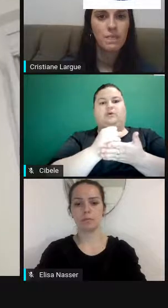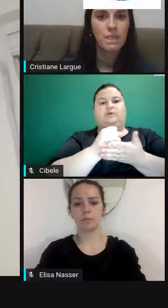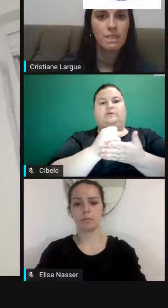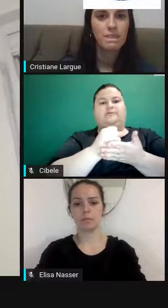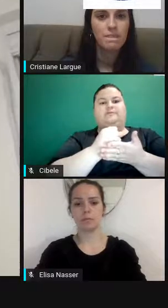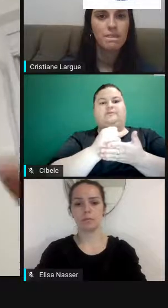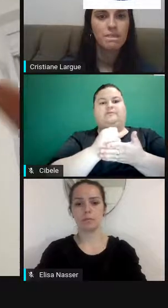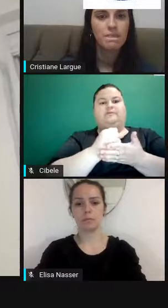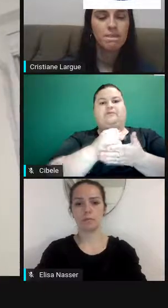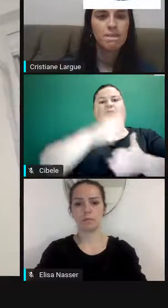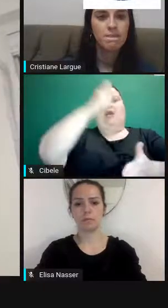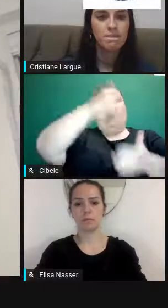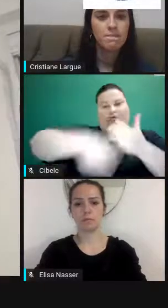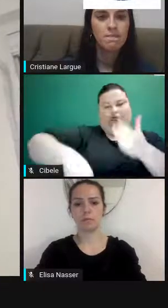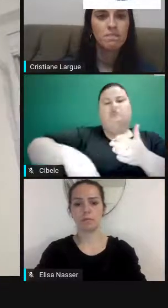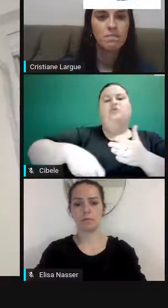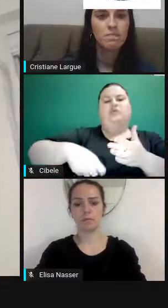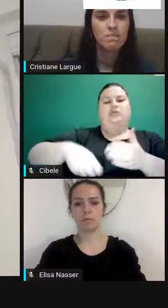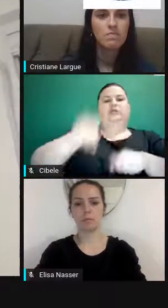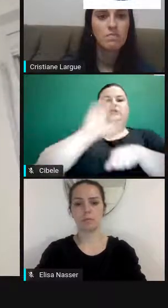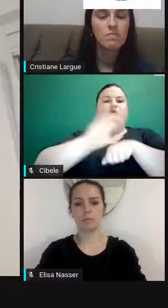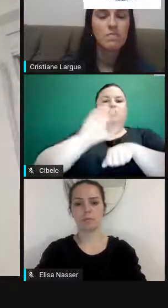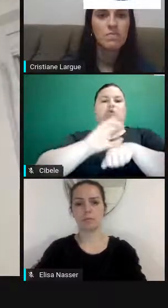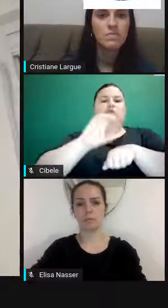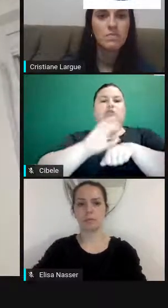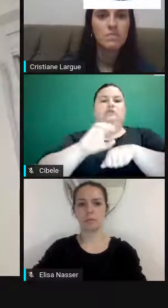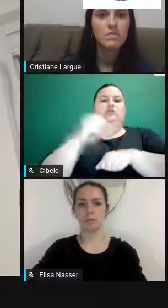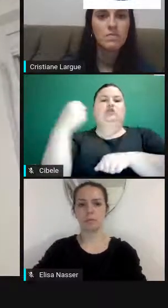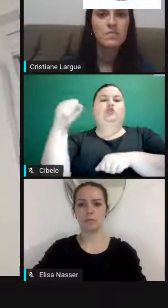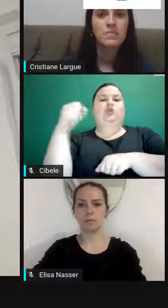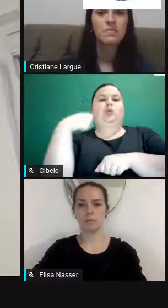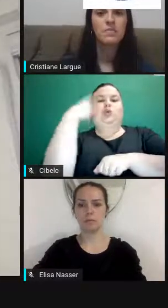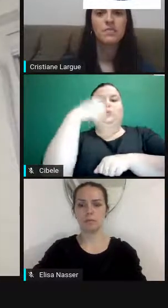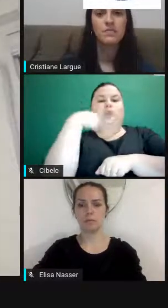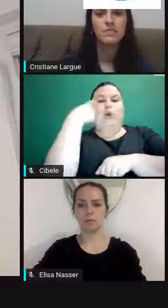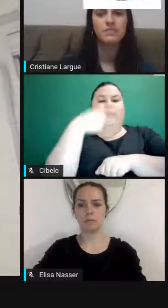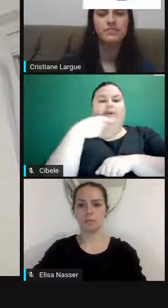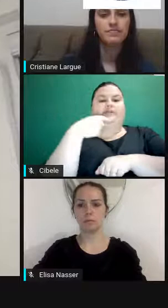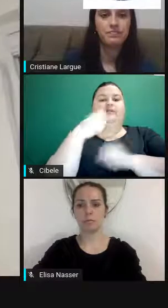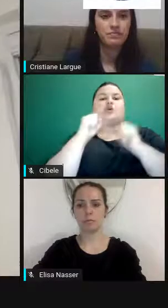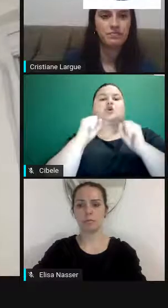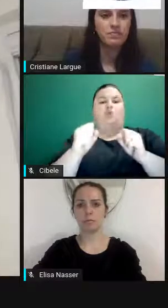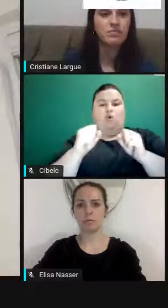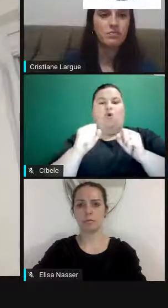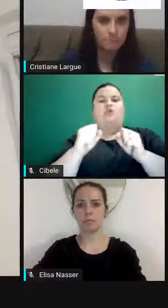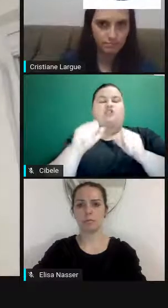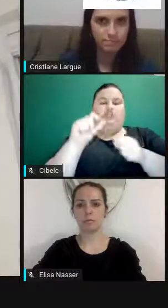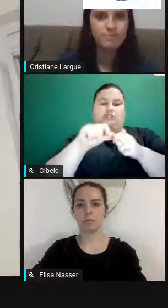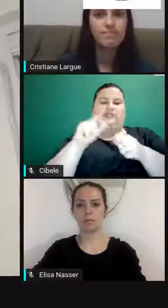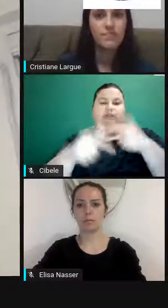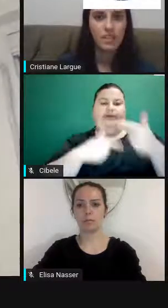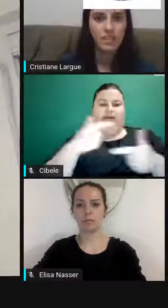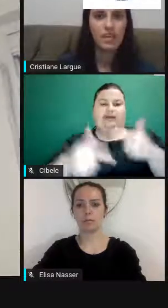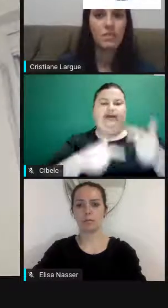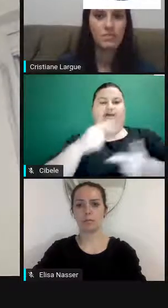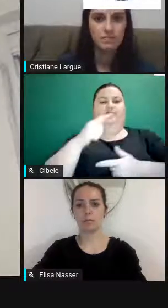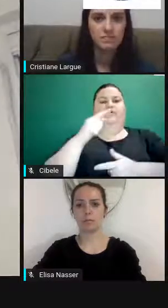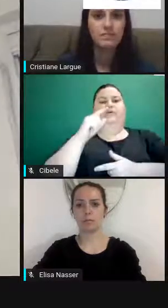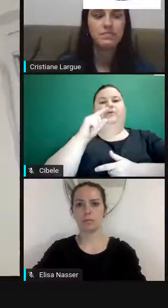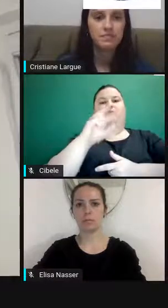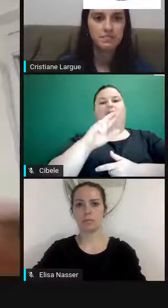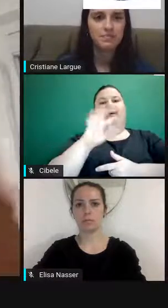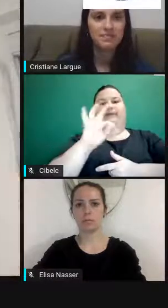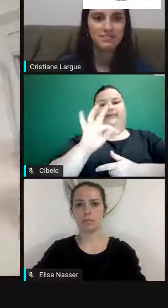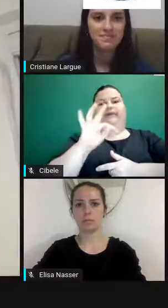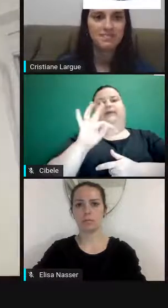cursinho de 8 horas que tu que tu conhece a legislação e tudo mais em controle de pragas suposta atuar como a reter de uma empresa e os foi um grande avanço um grande para